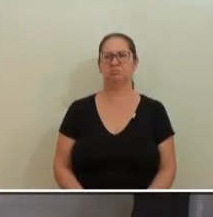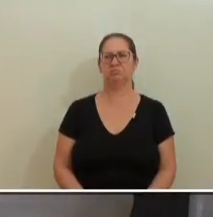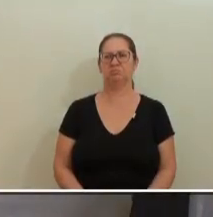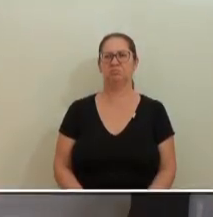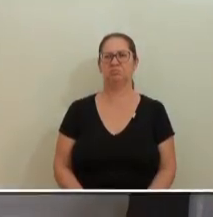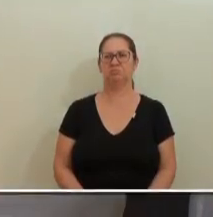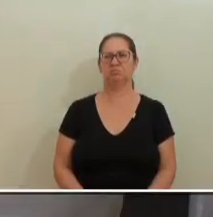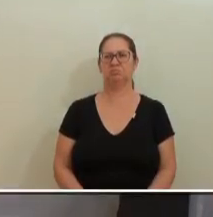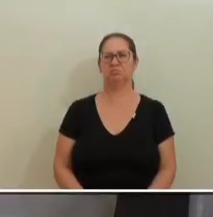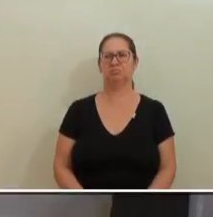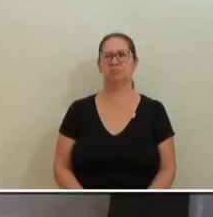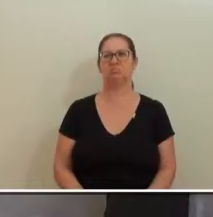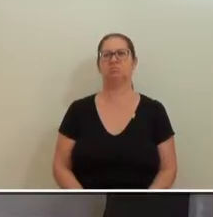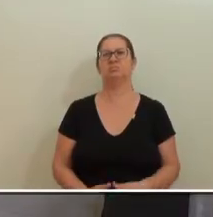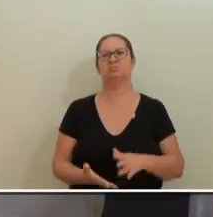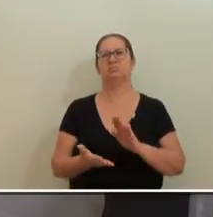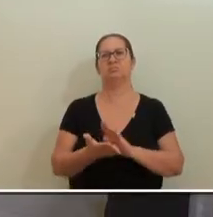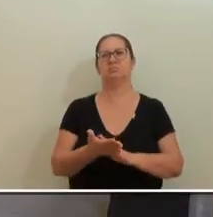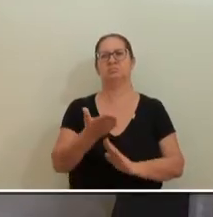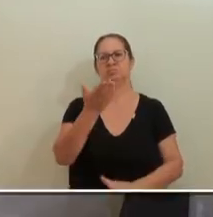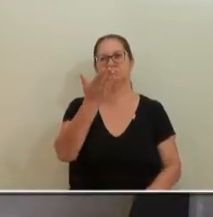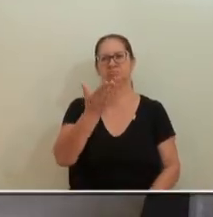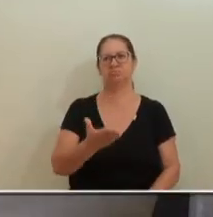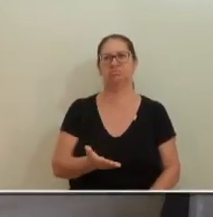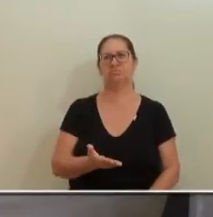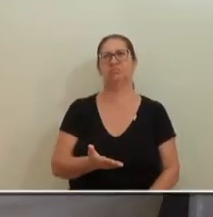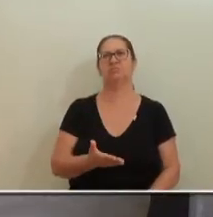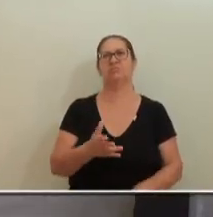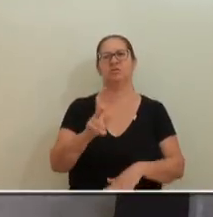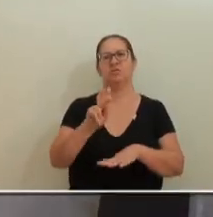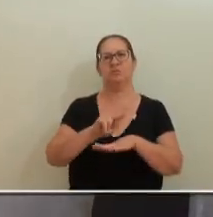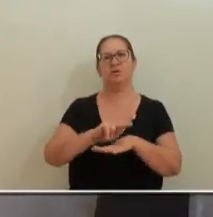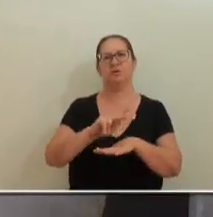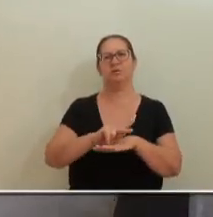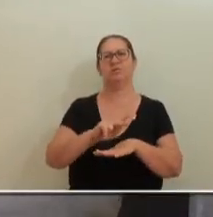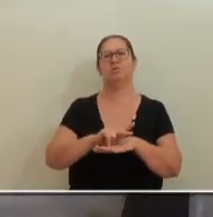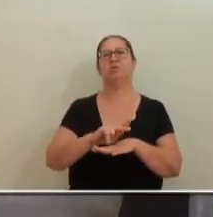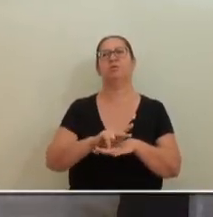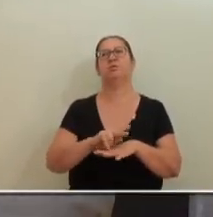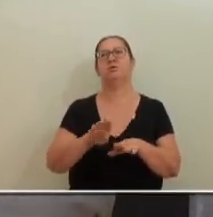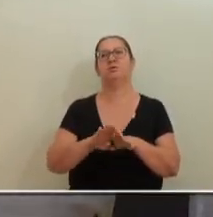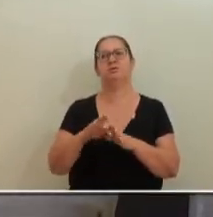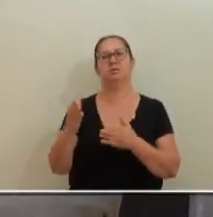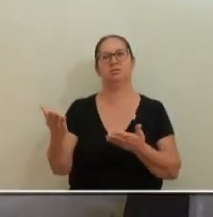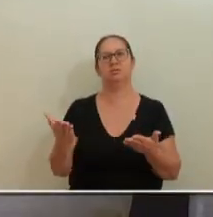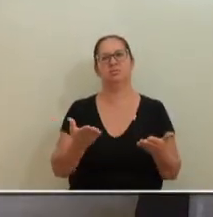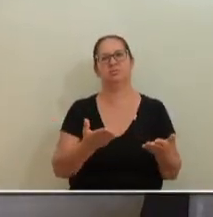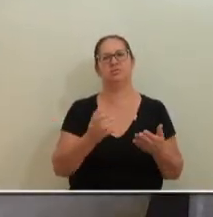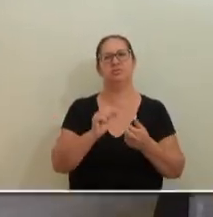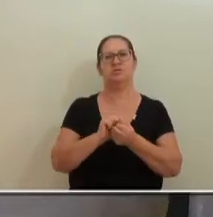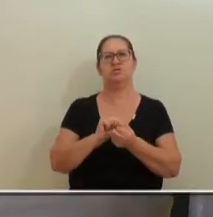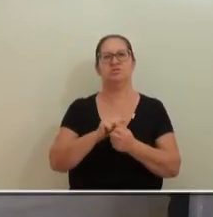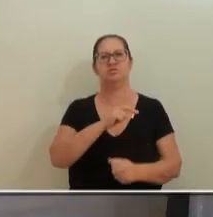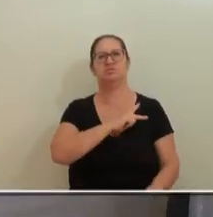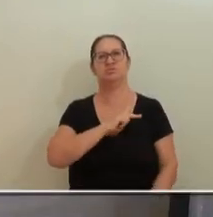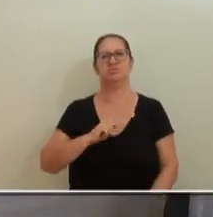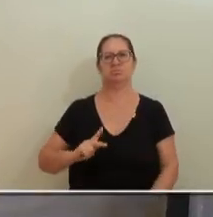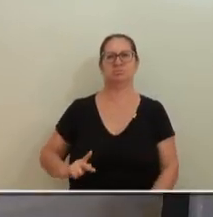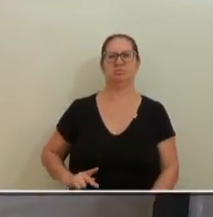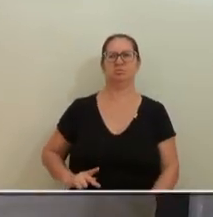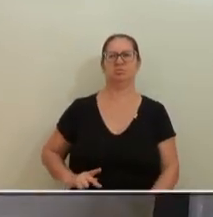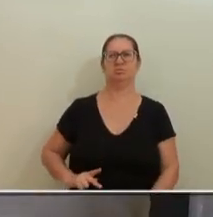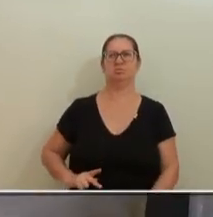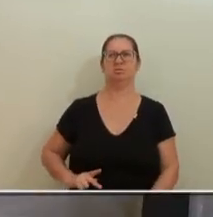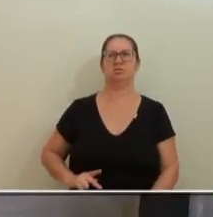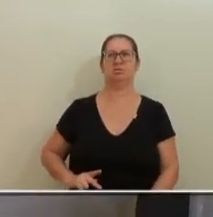Uma salva de palmas aos nossos irmãos paraguaios e convidamos ali, junto com o presidente da